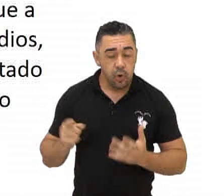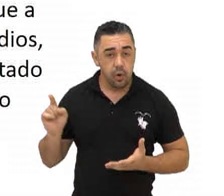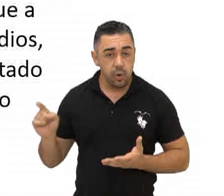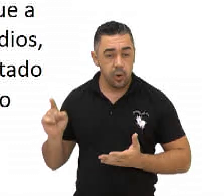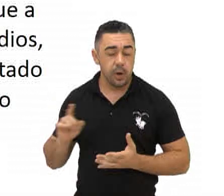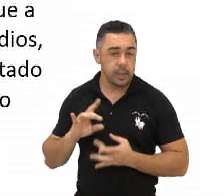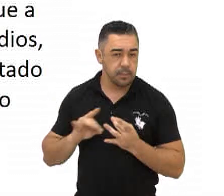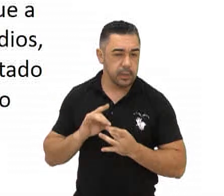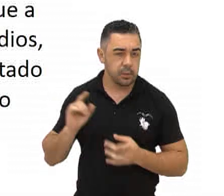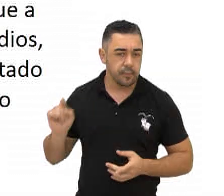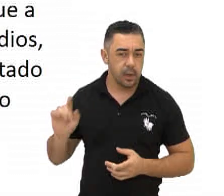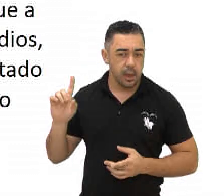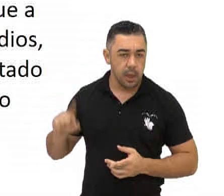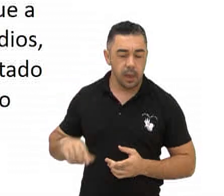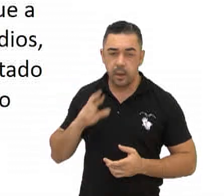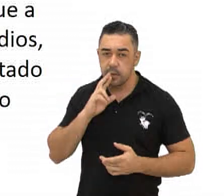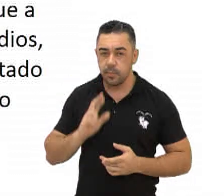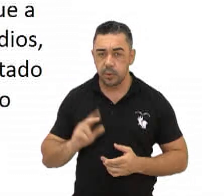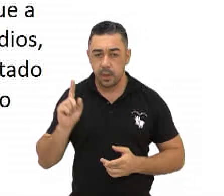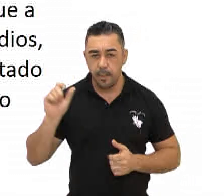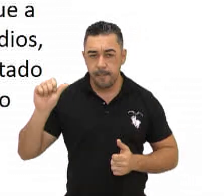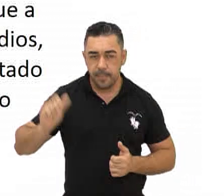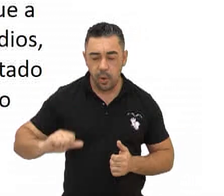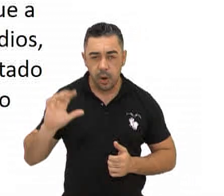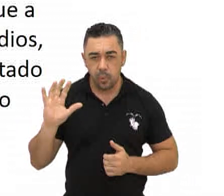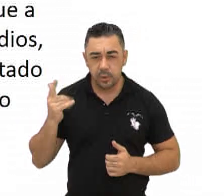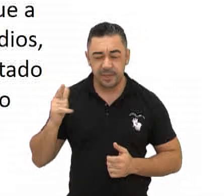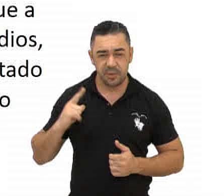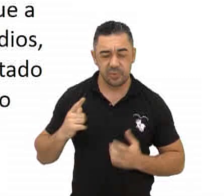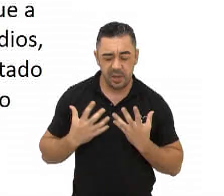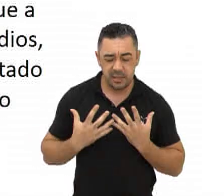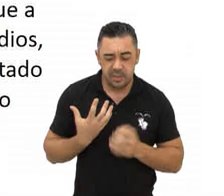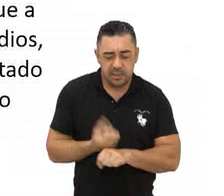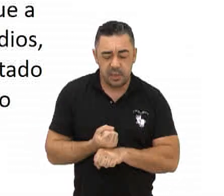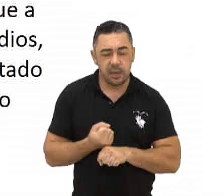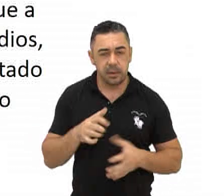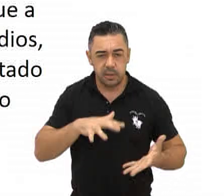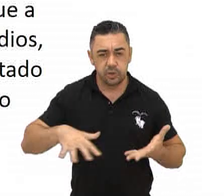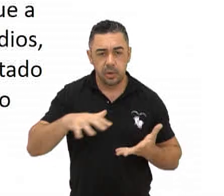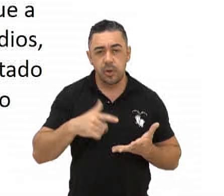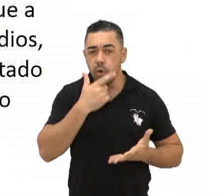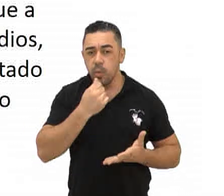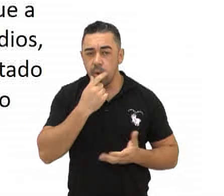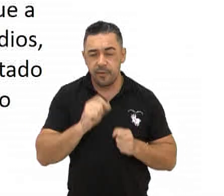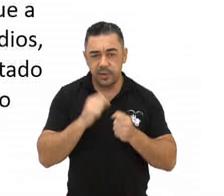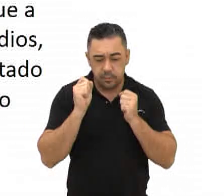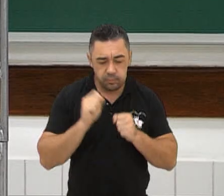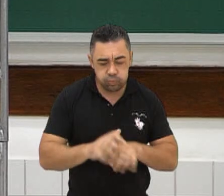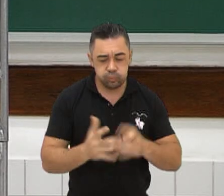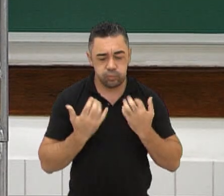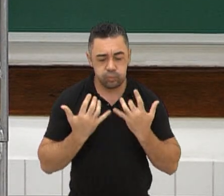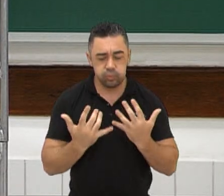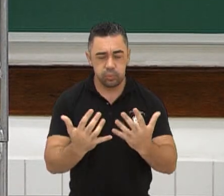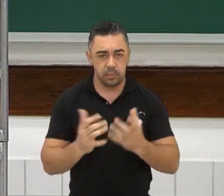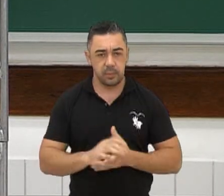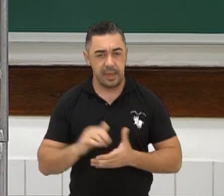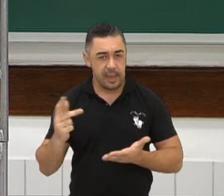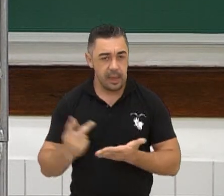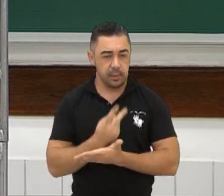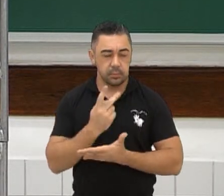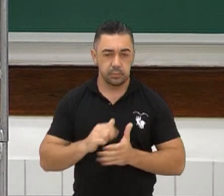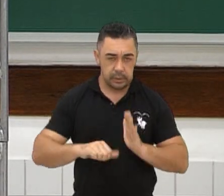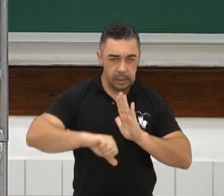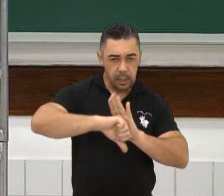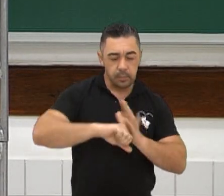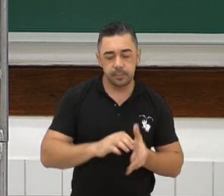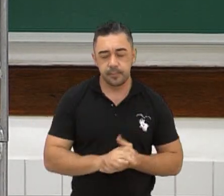especialistas, são resultado da pior seca a atingir a região e a ação do homem com queimadas ilegais. Então, veja só, né? Está falando